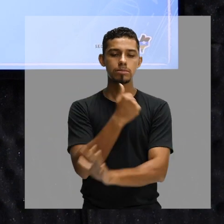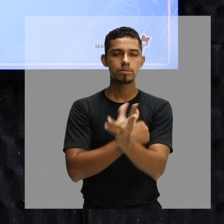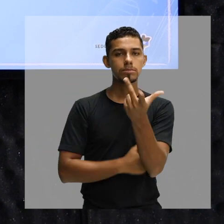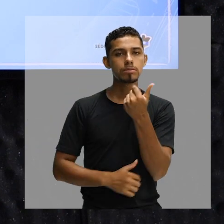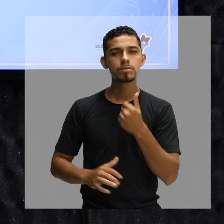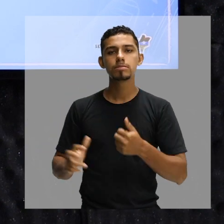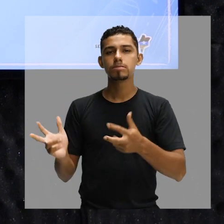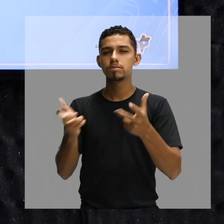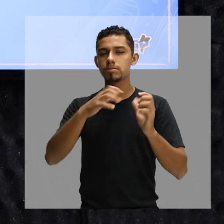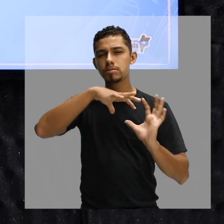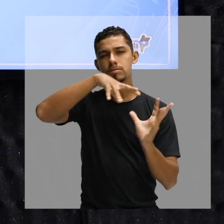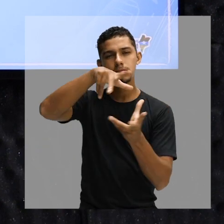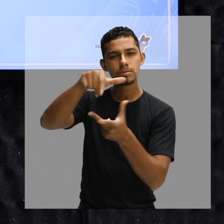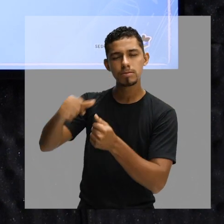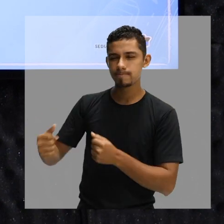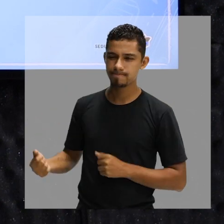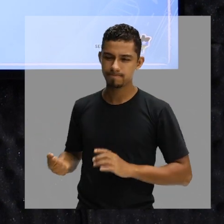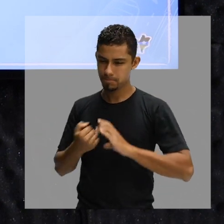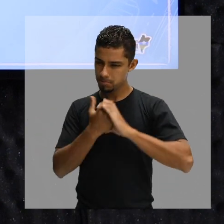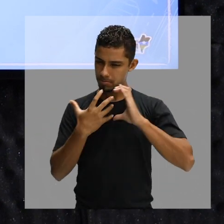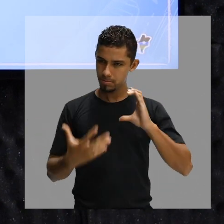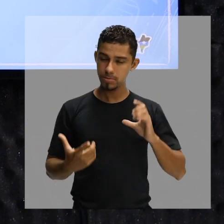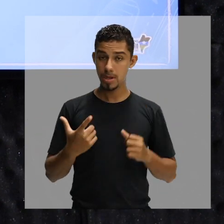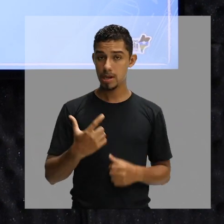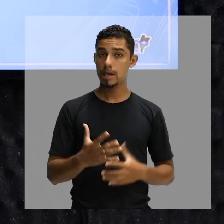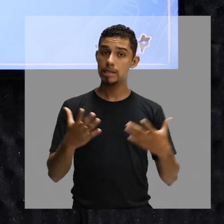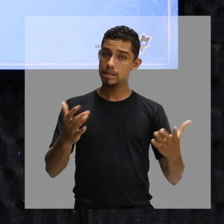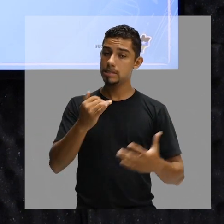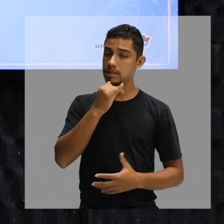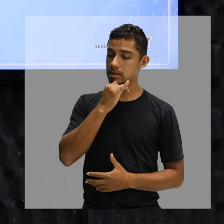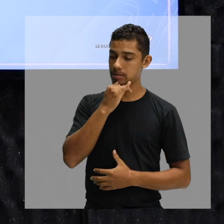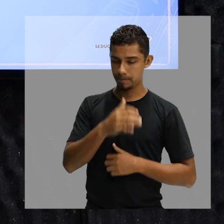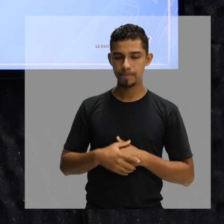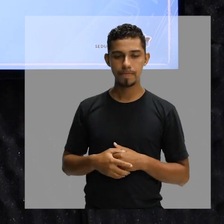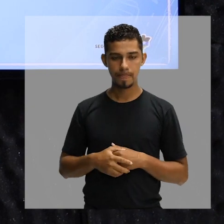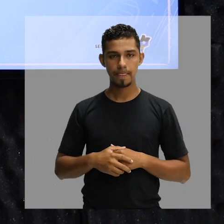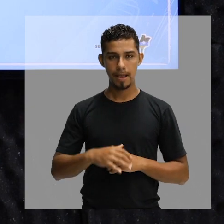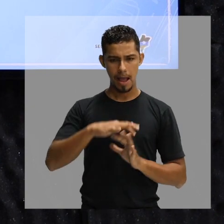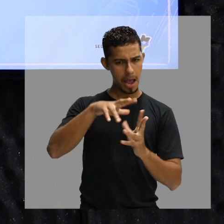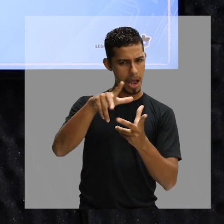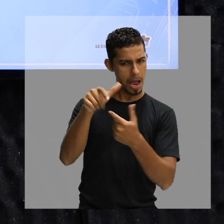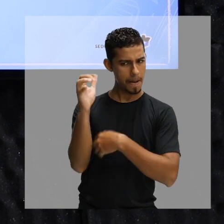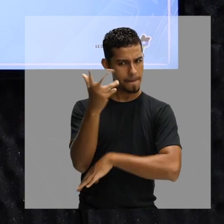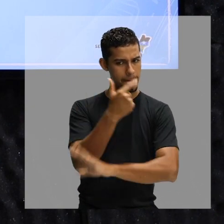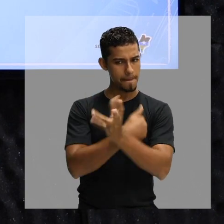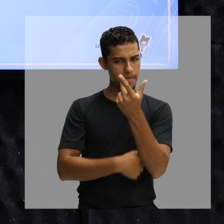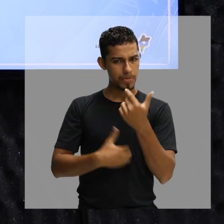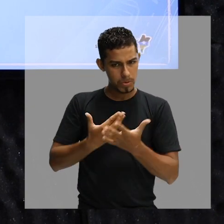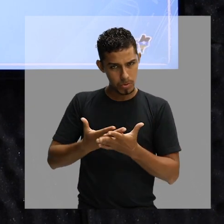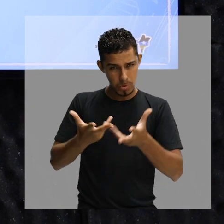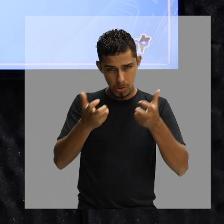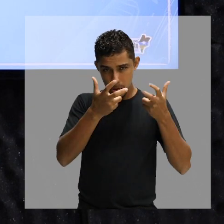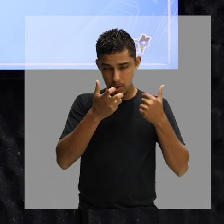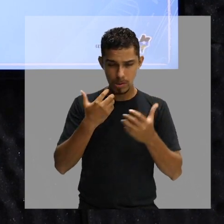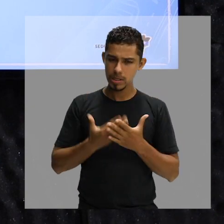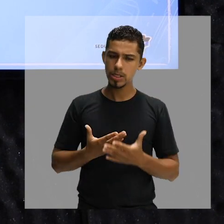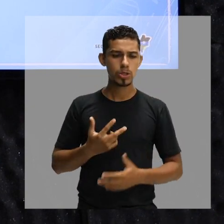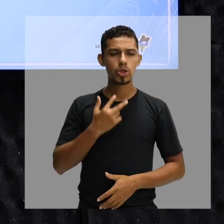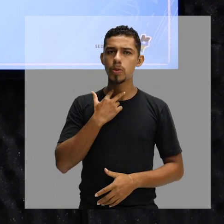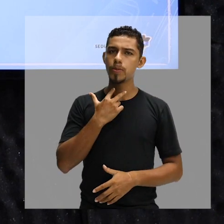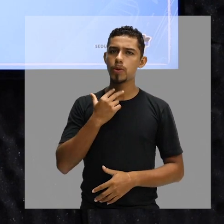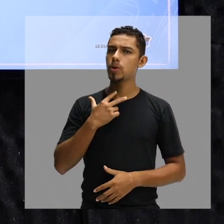caracteres naturais. Então, veja só, esses caracteres naturais, eles não podem ser